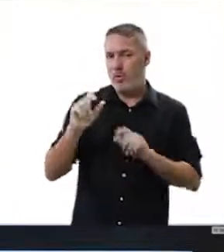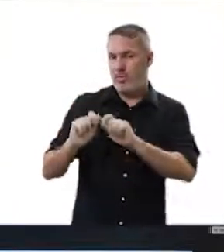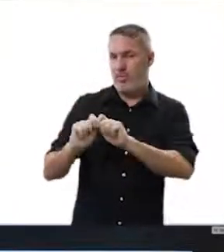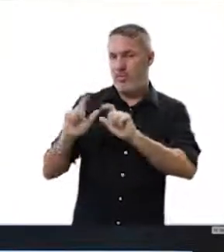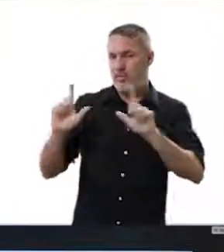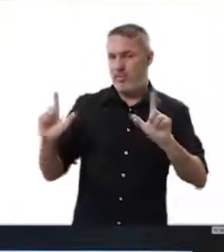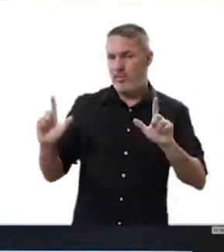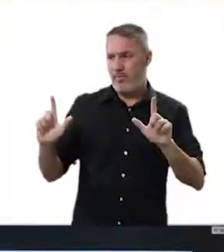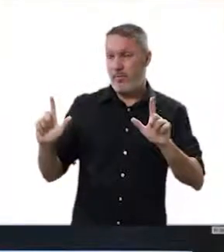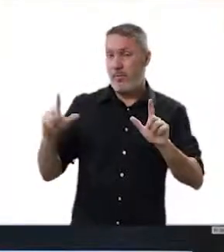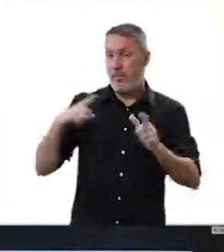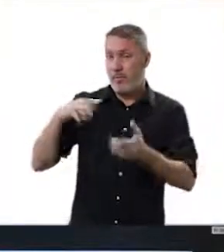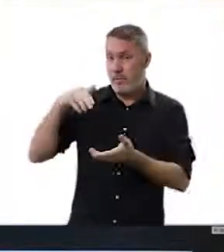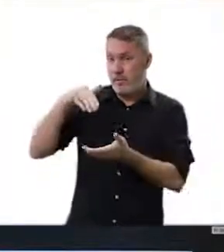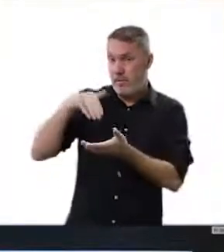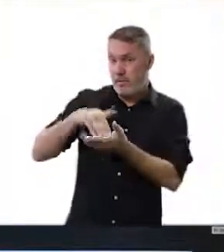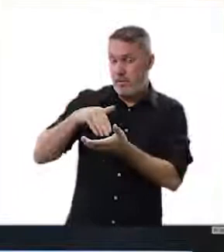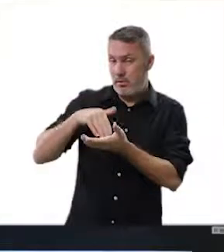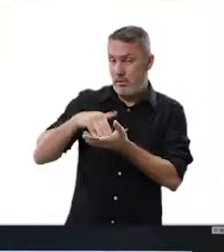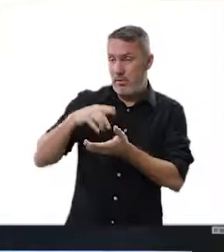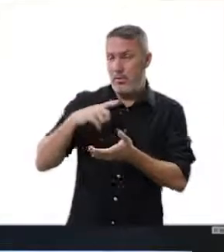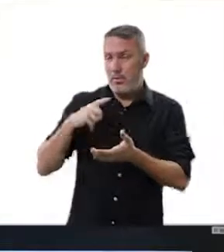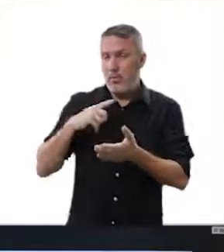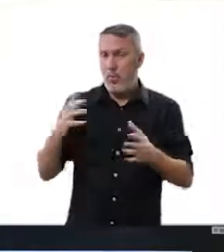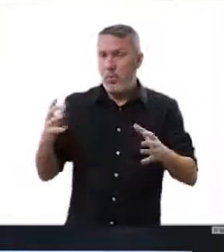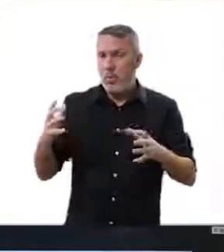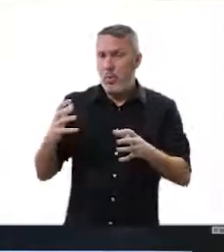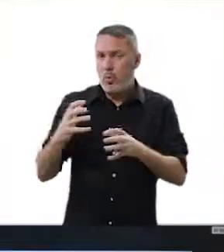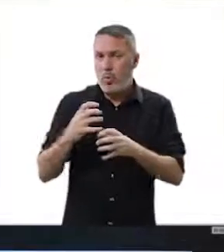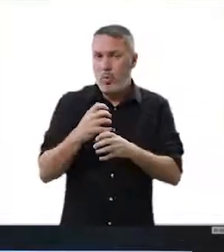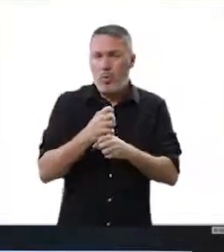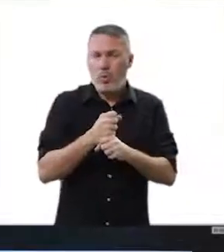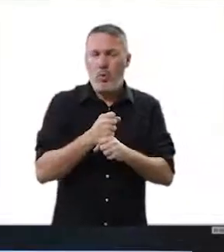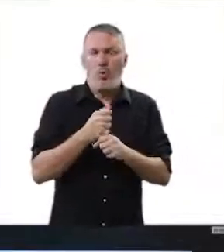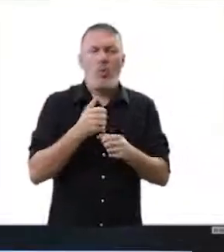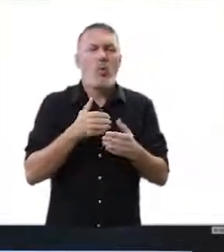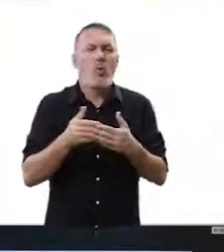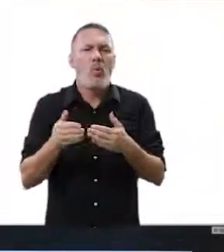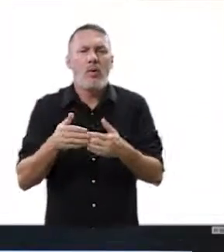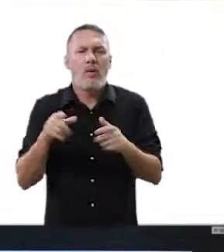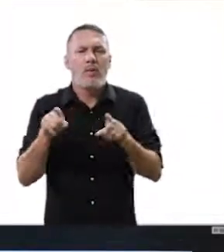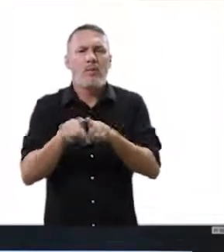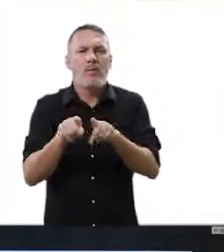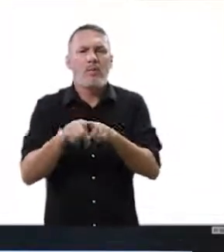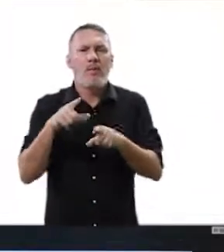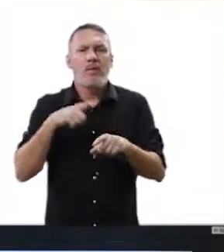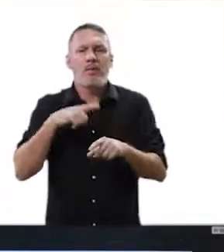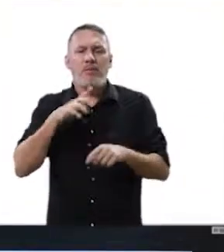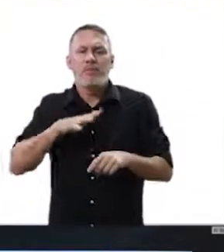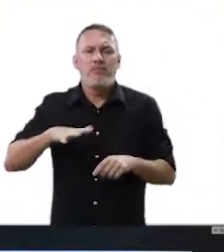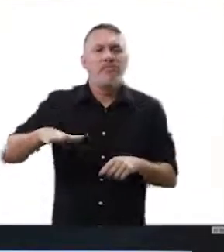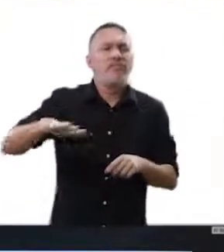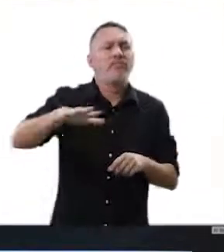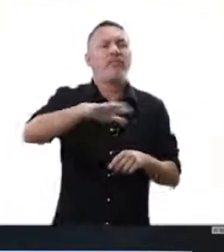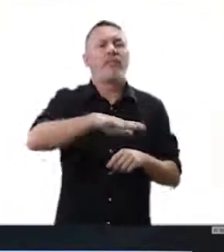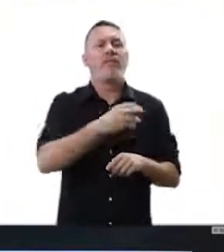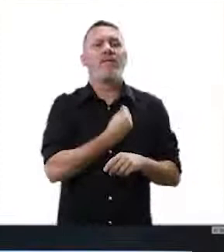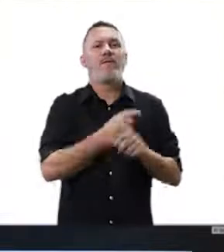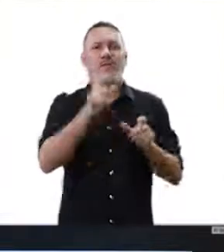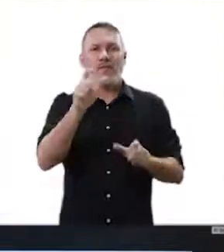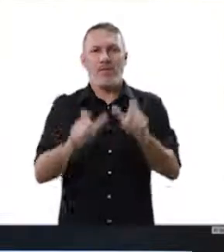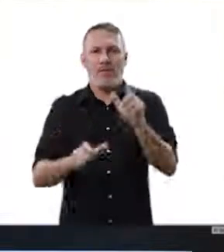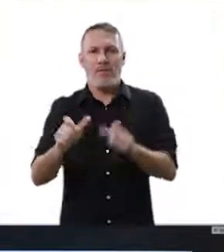desde a população até a biosfera, que é a camada que abrange todos os seres vivos, a gente vai estudar